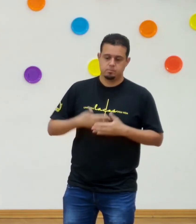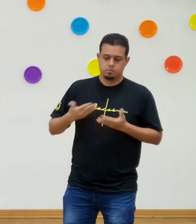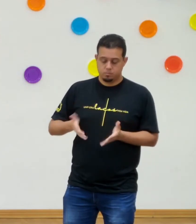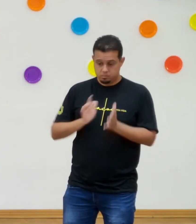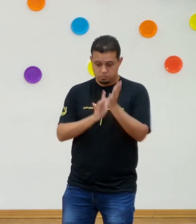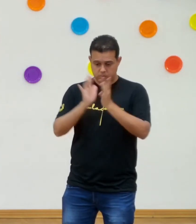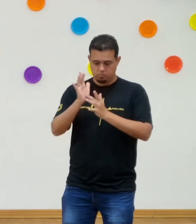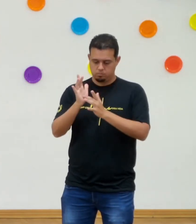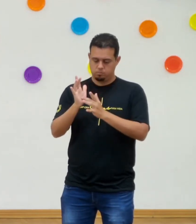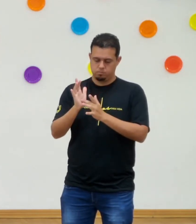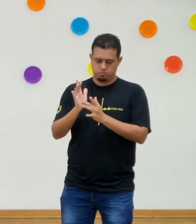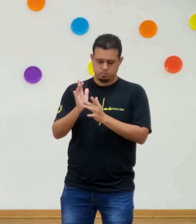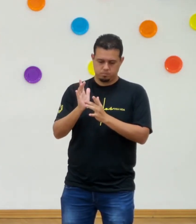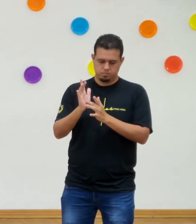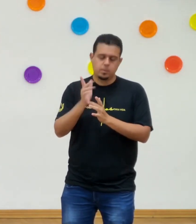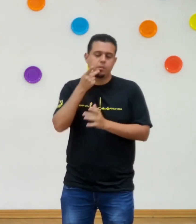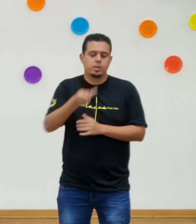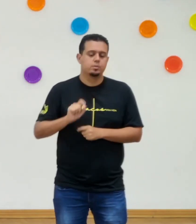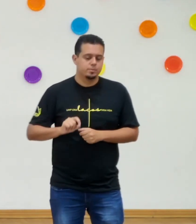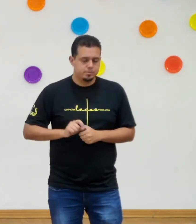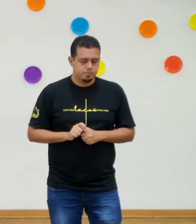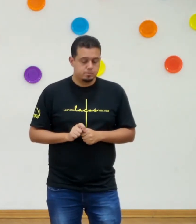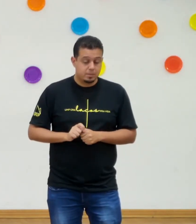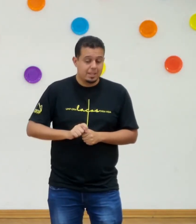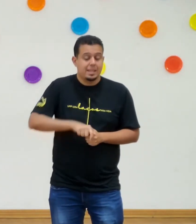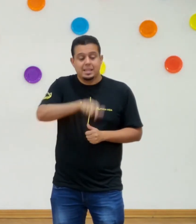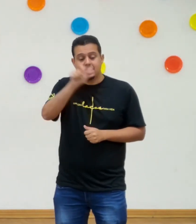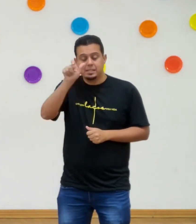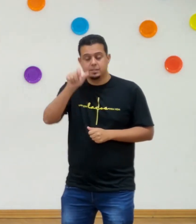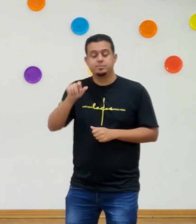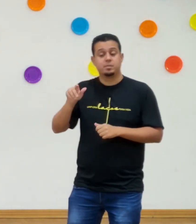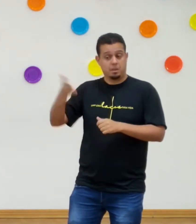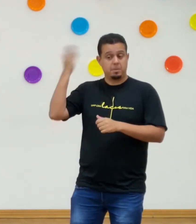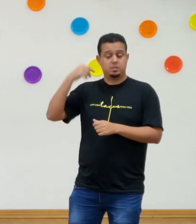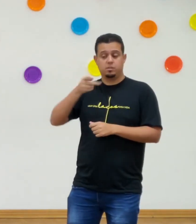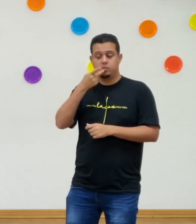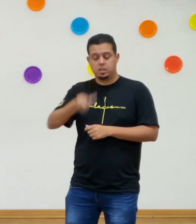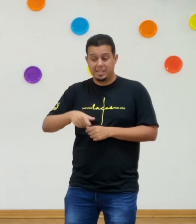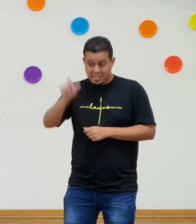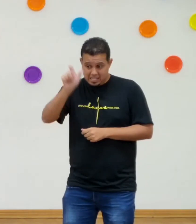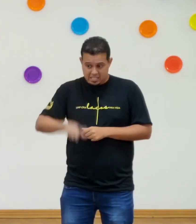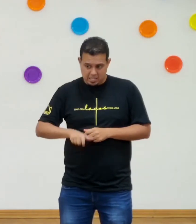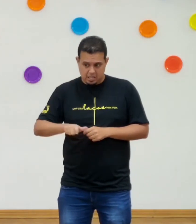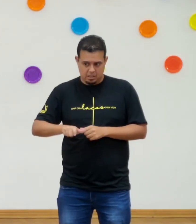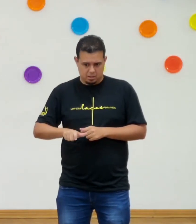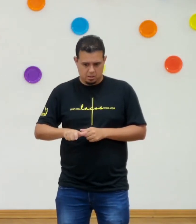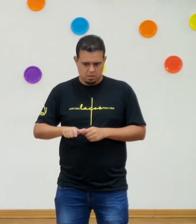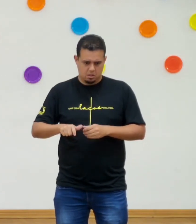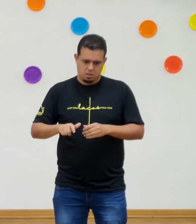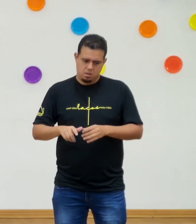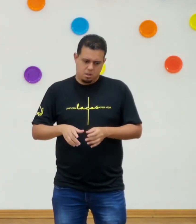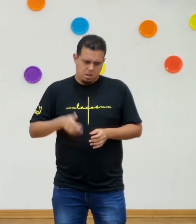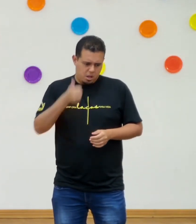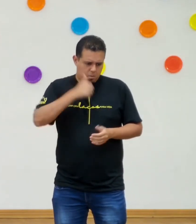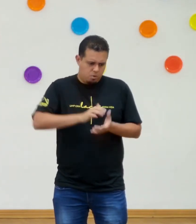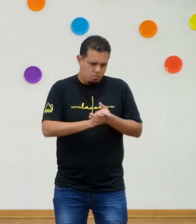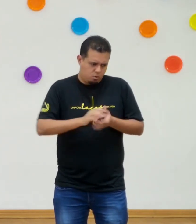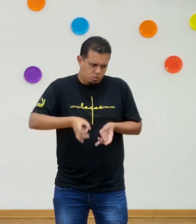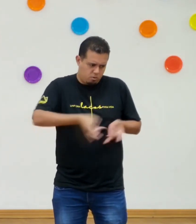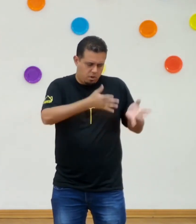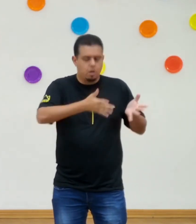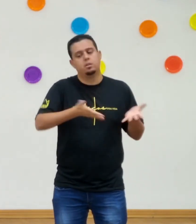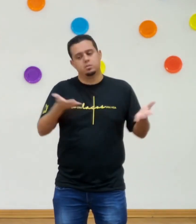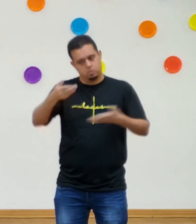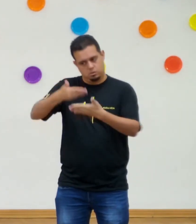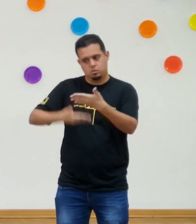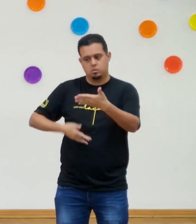Jesus, dito, aquele que repudiar, foi dito, aquele que repudiar sua mulher, dê-lhe carta de divórcio. Eu, porém, vos